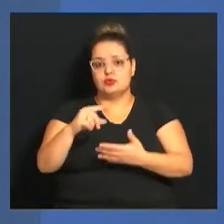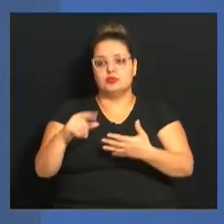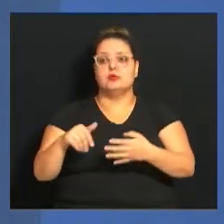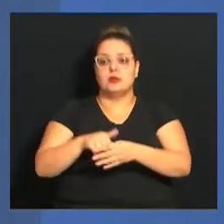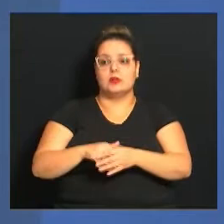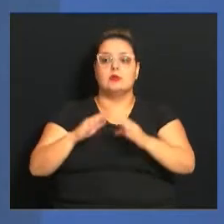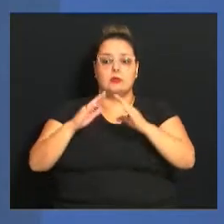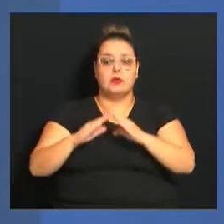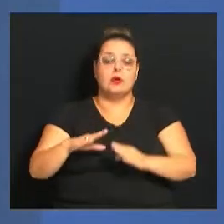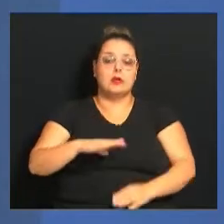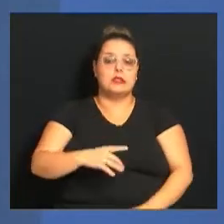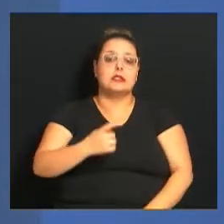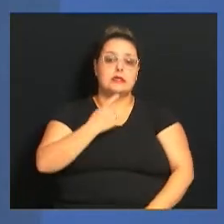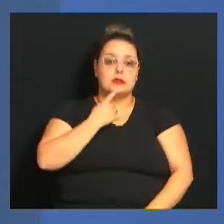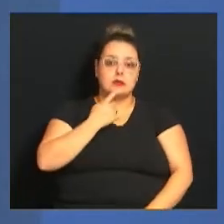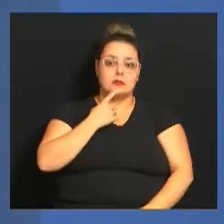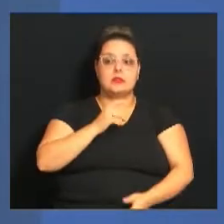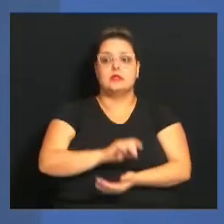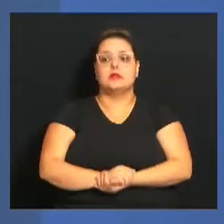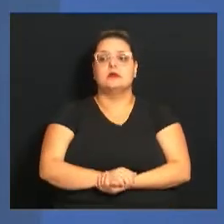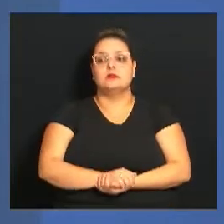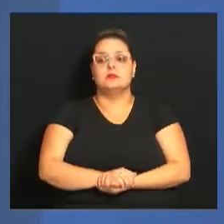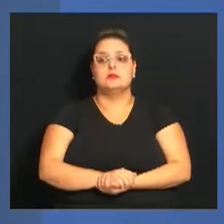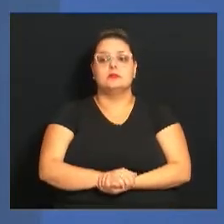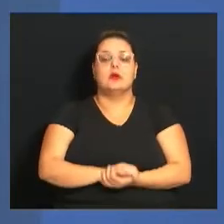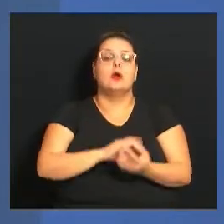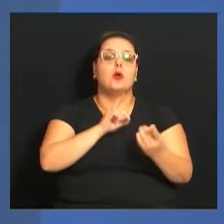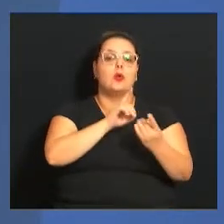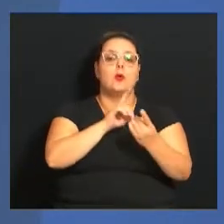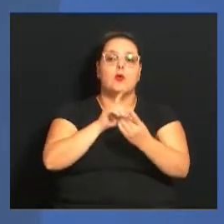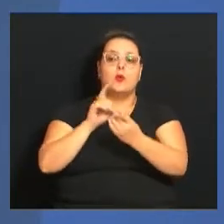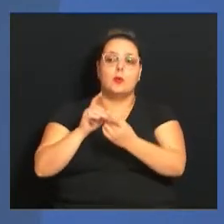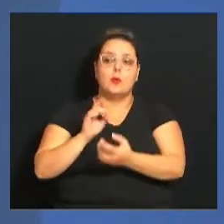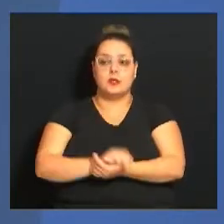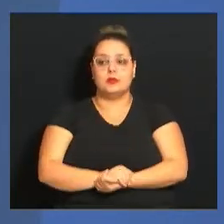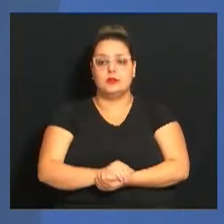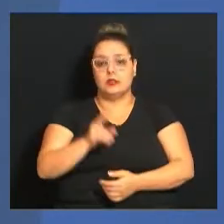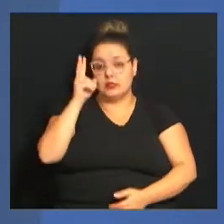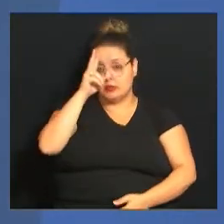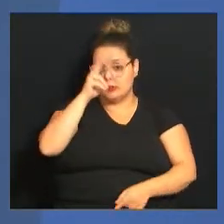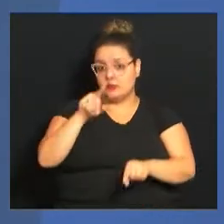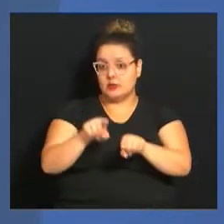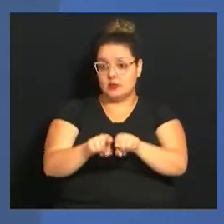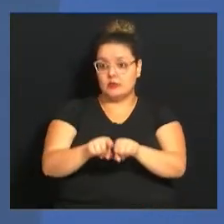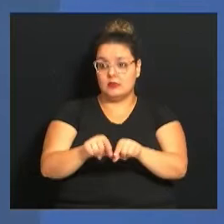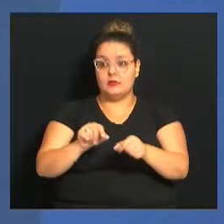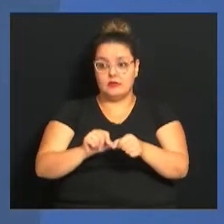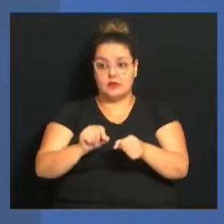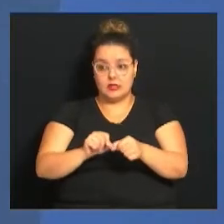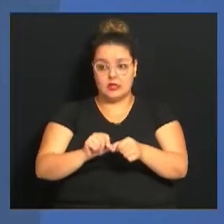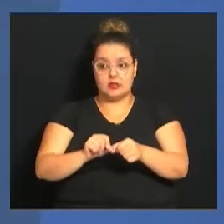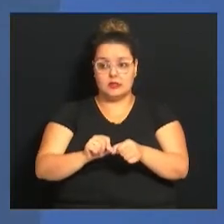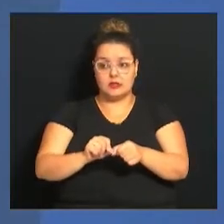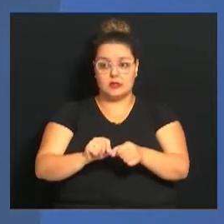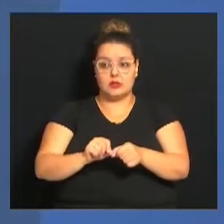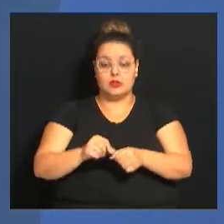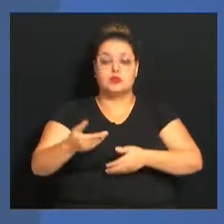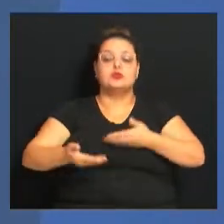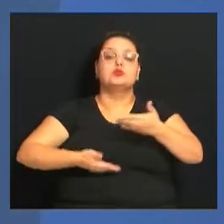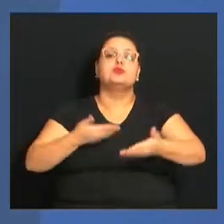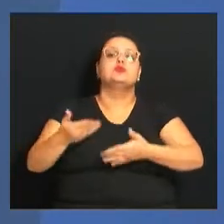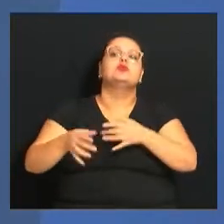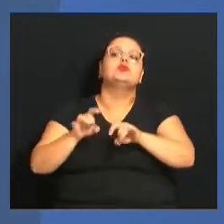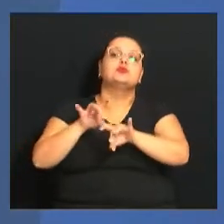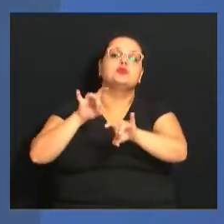Campinas. O atendimento, a gente lembra também que pode ser feito através do serviço online